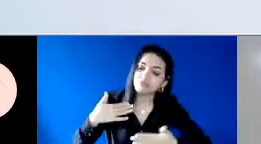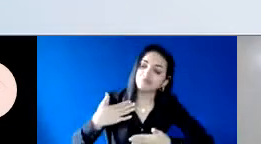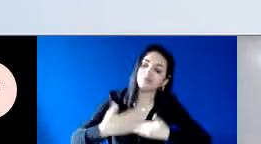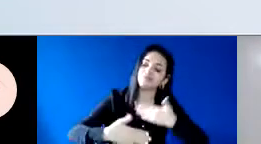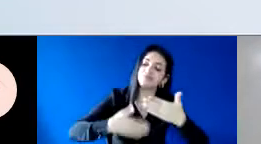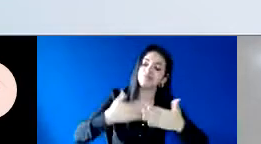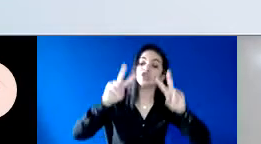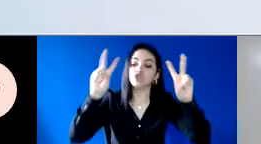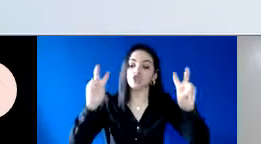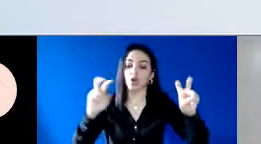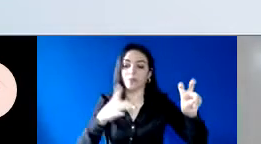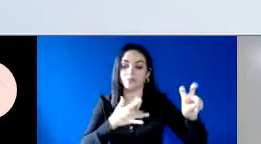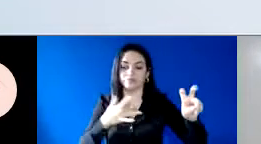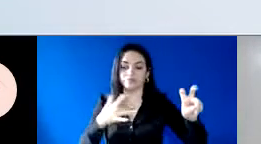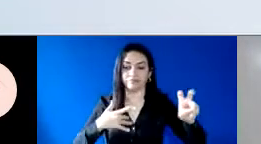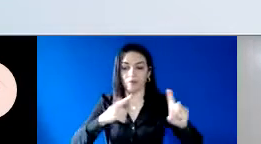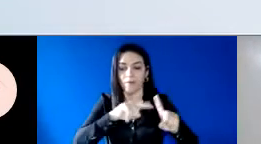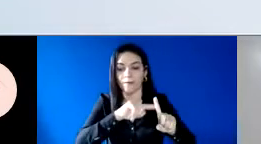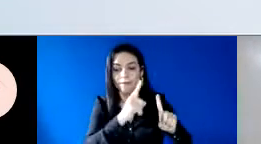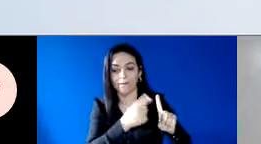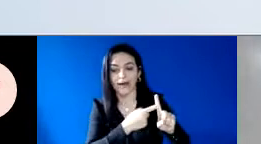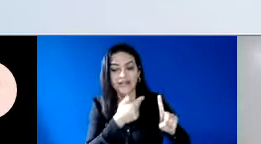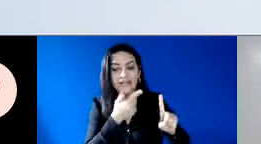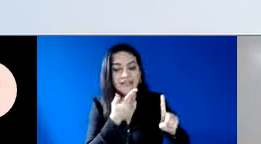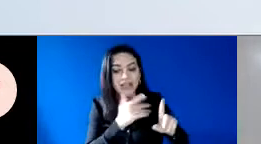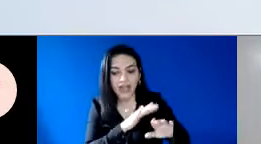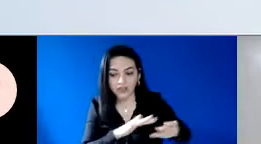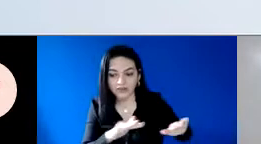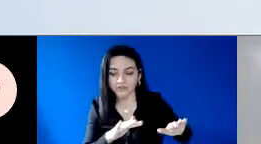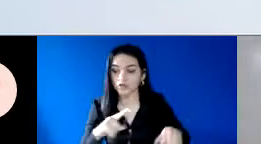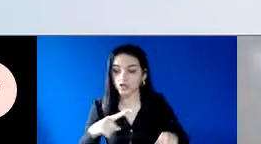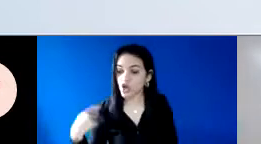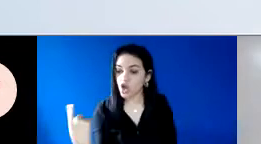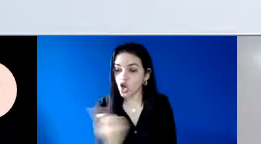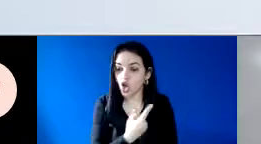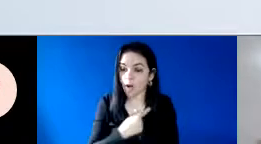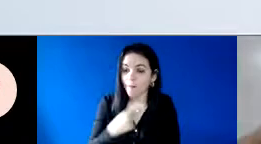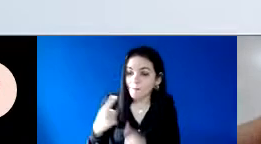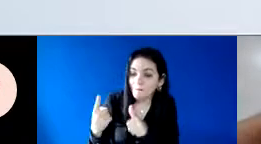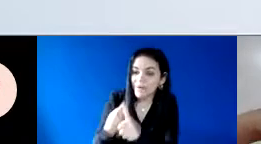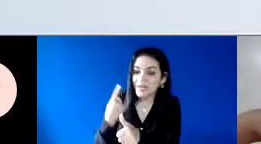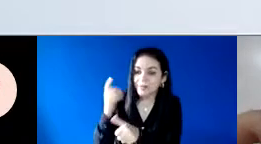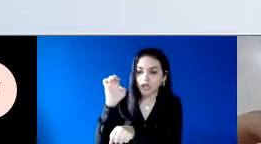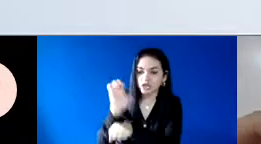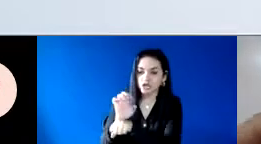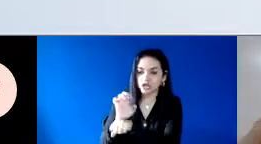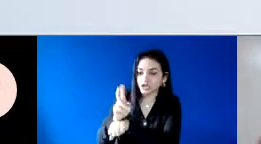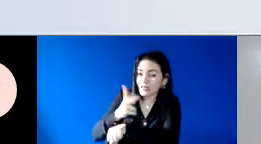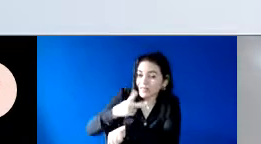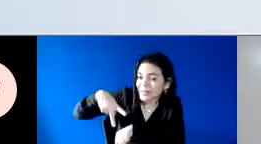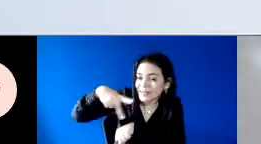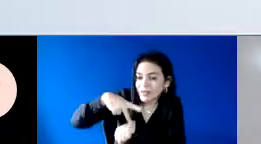e infantil. Nós fomos o primeiro estado do país a decretar lockdown. Primeiro.